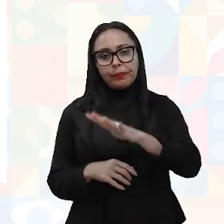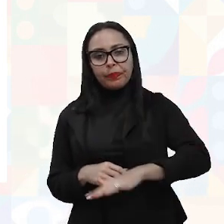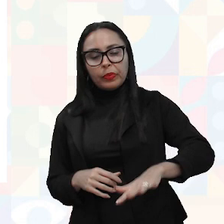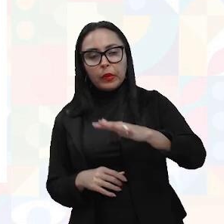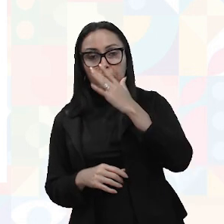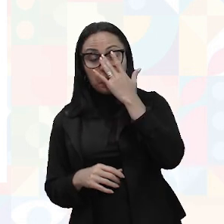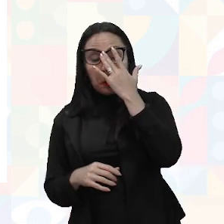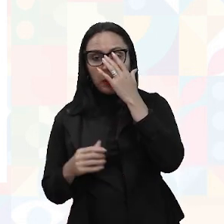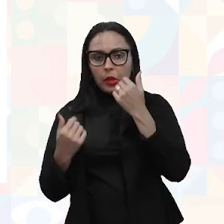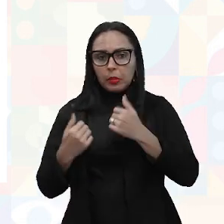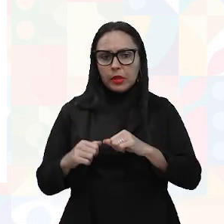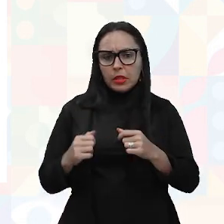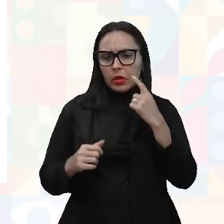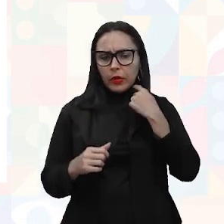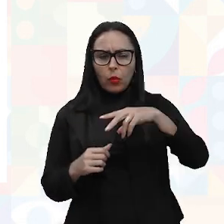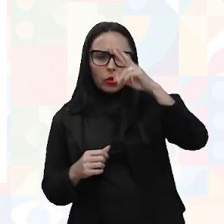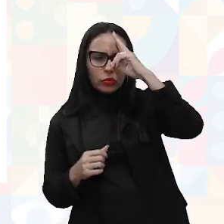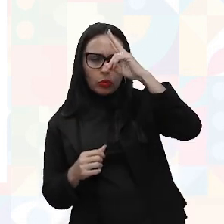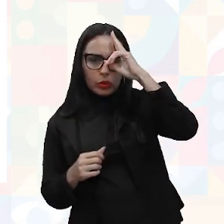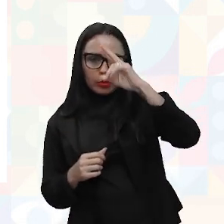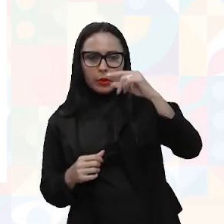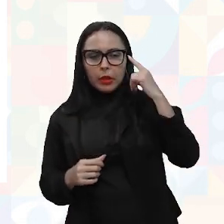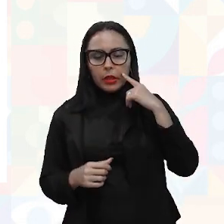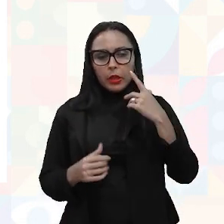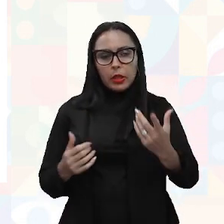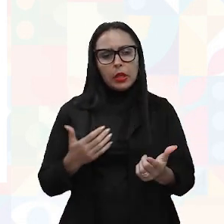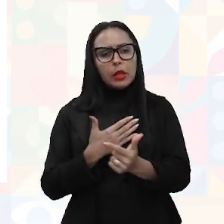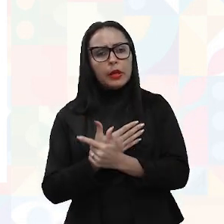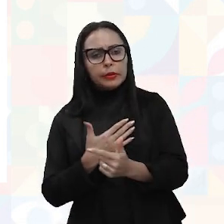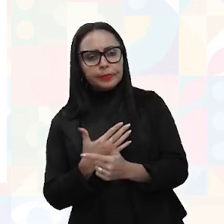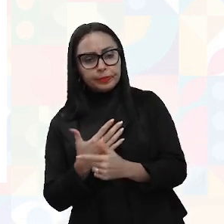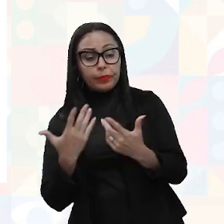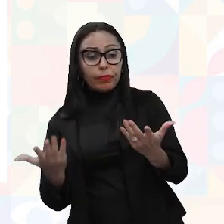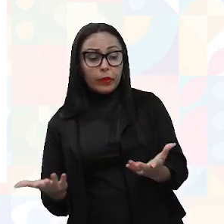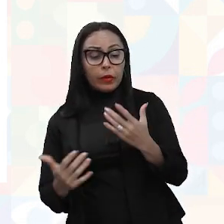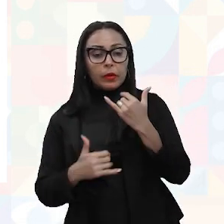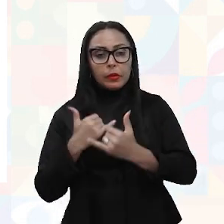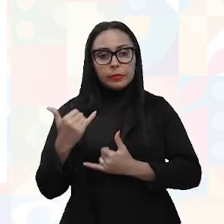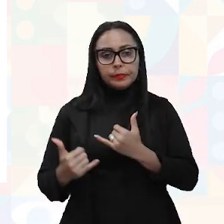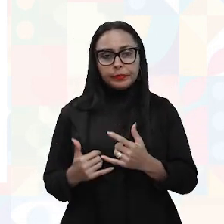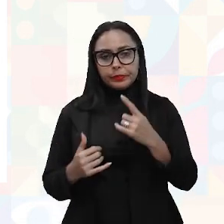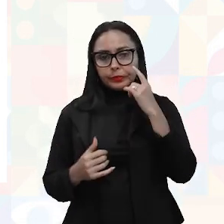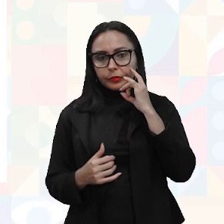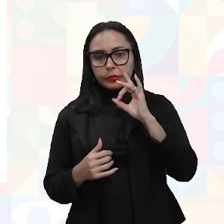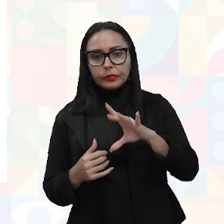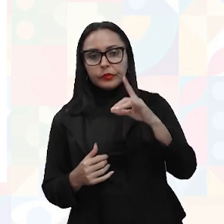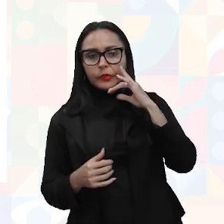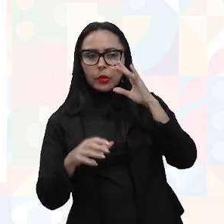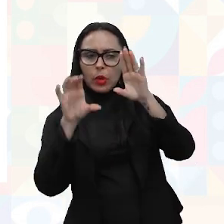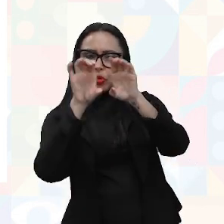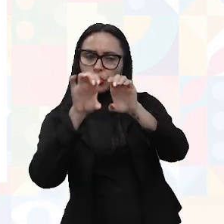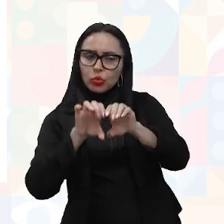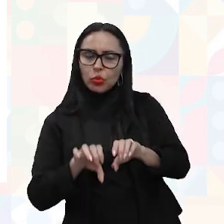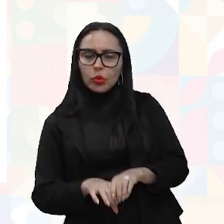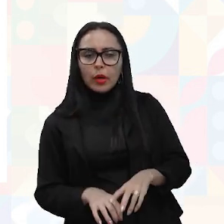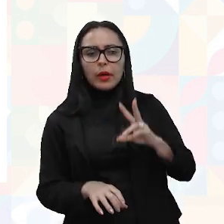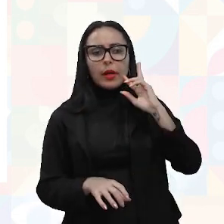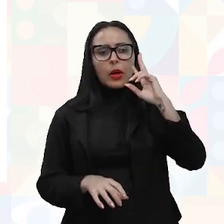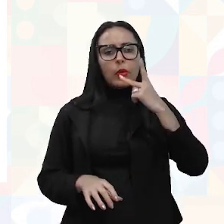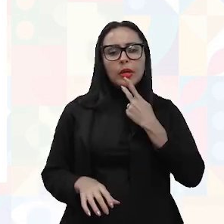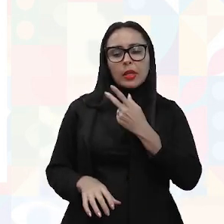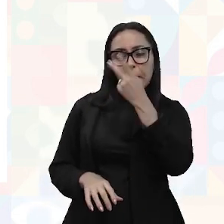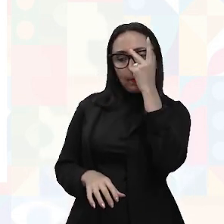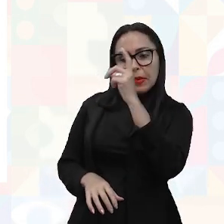que não é preciso haver uma história, pois para que o jogo funcione enquanto jogo, basta apenas que proporcione uma estrutura reconhecível ao